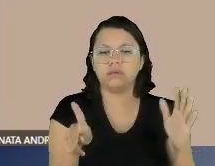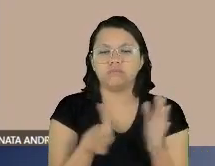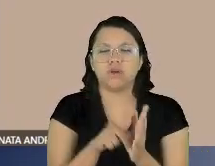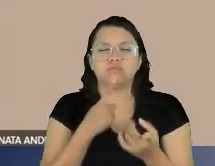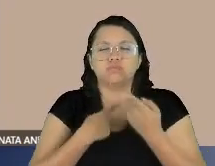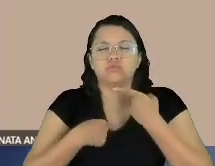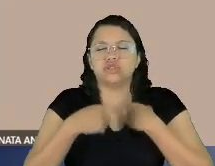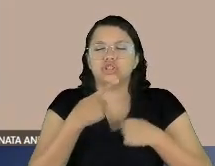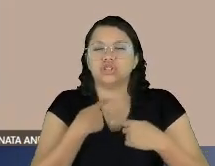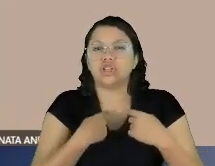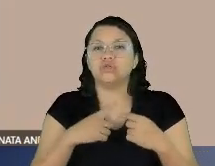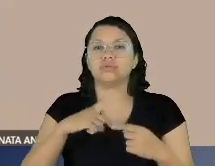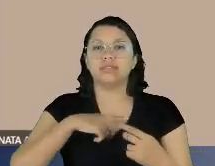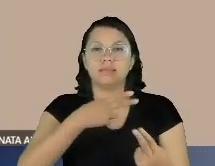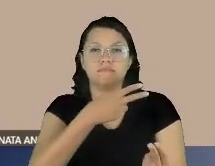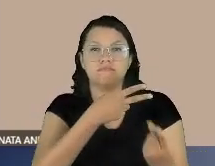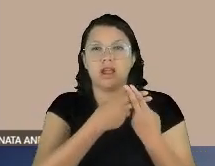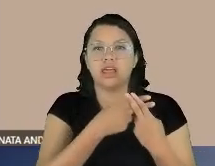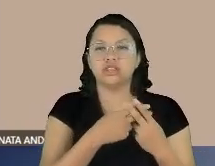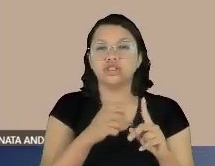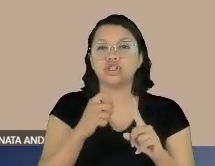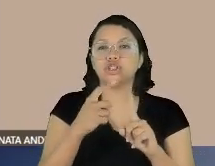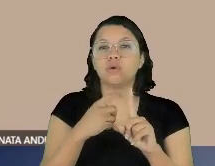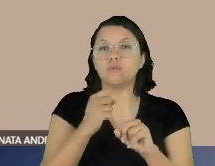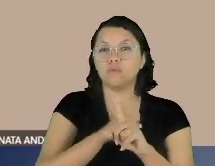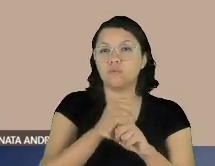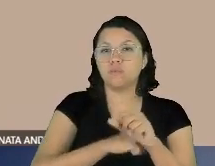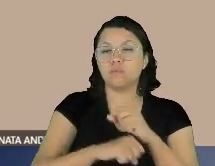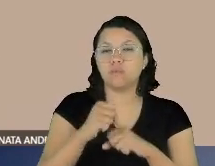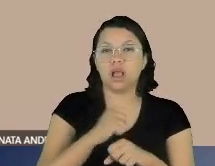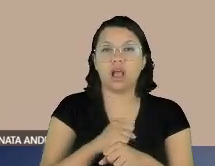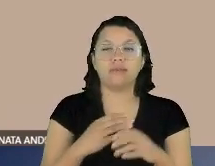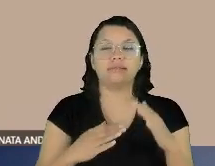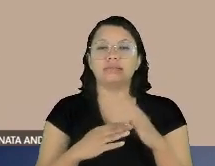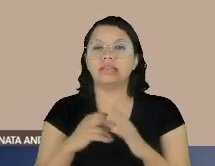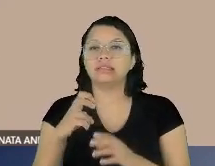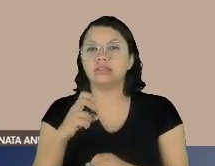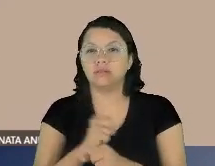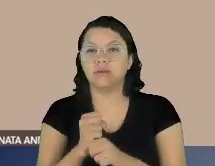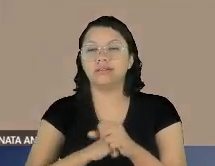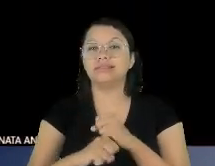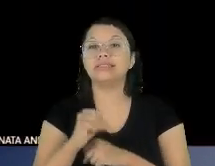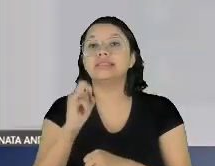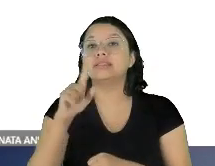de reclusão de 1 a 5 anos, se não for crime mais grave.